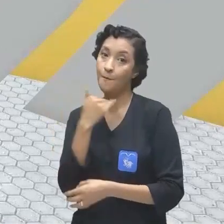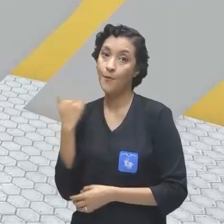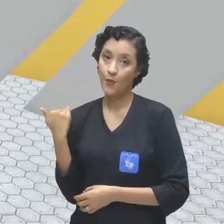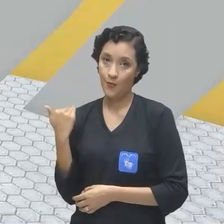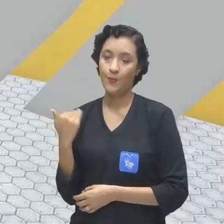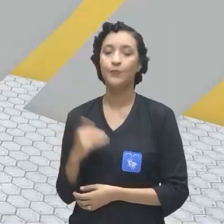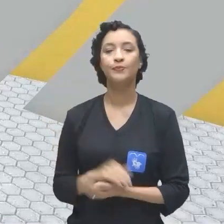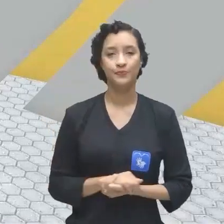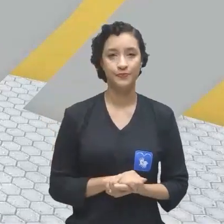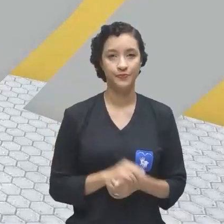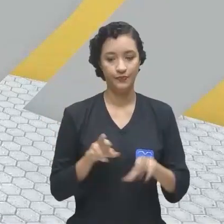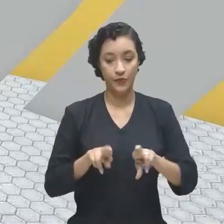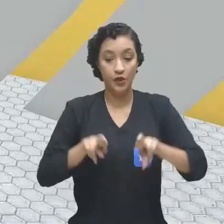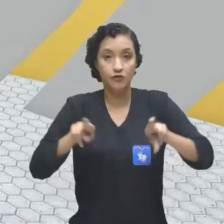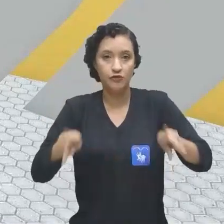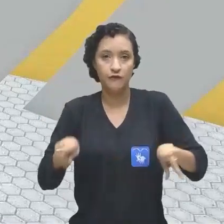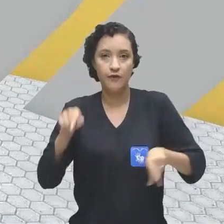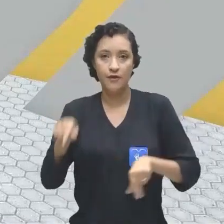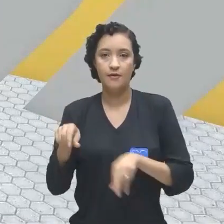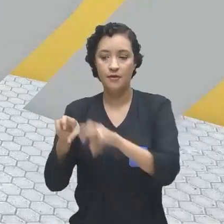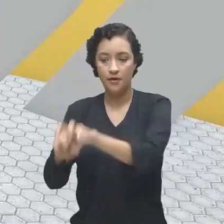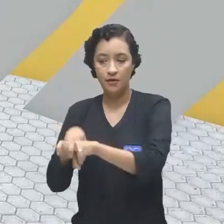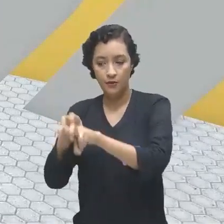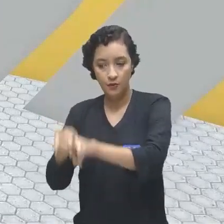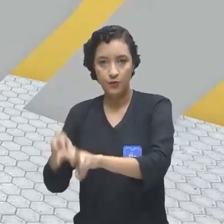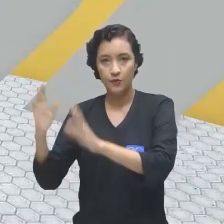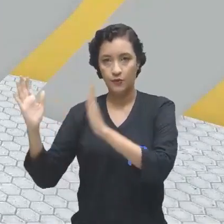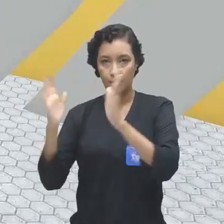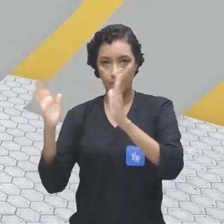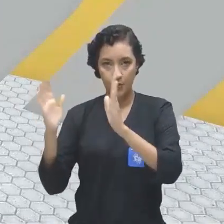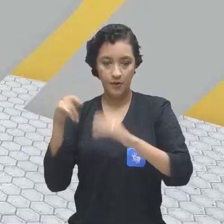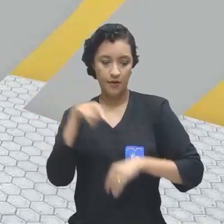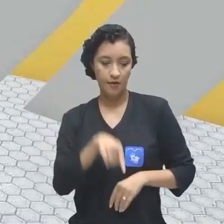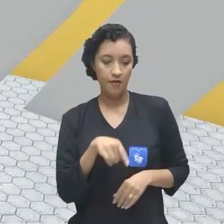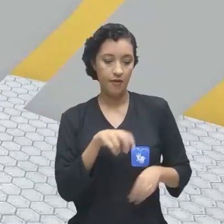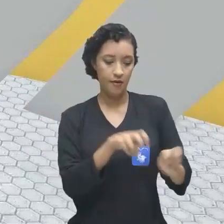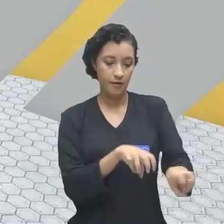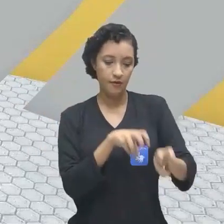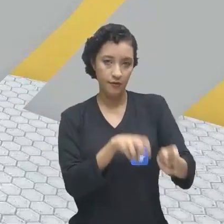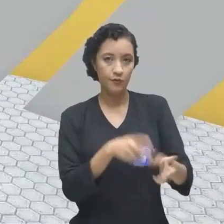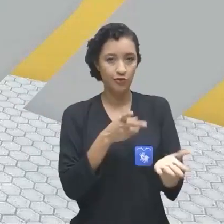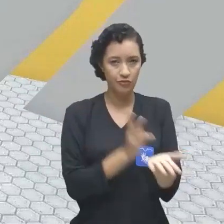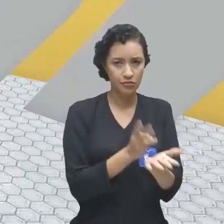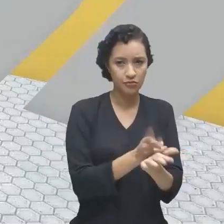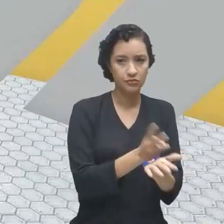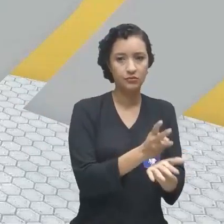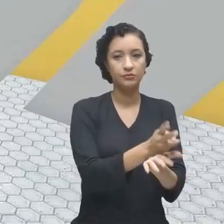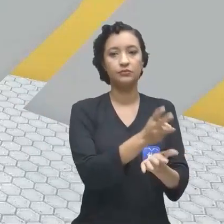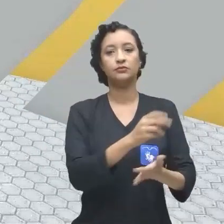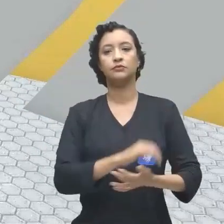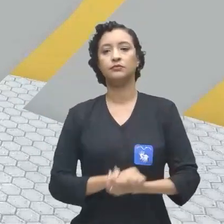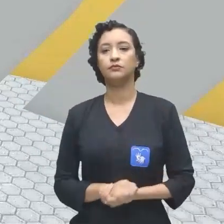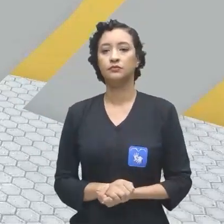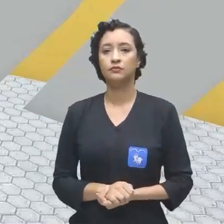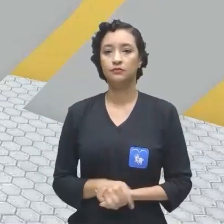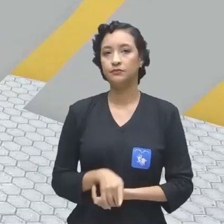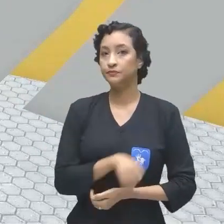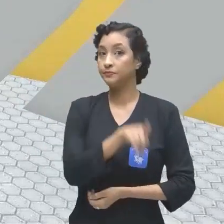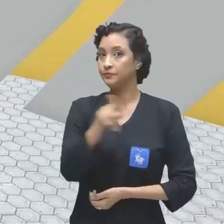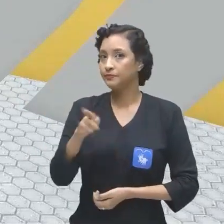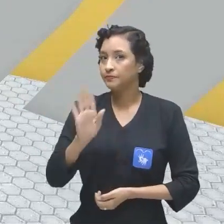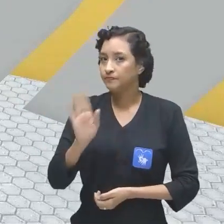agricultura temporária para a permanente. Mas também nós temos agora, e você está acompanhando aqui comigo